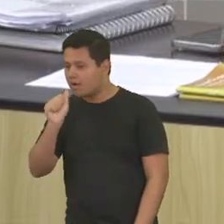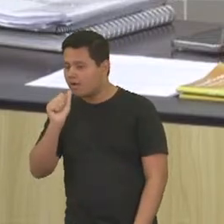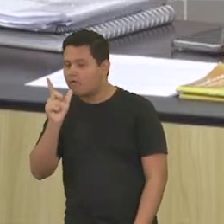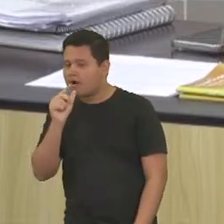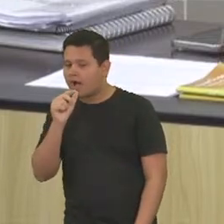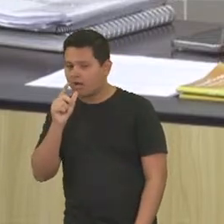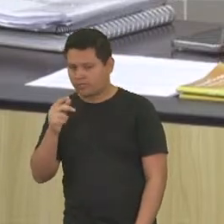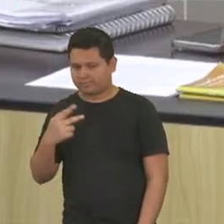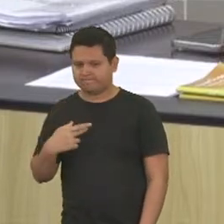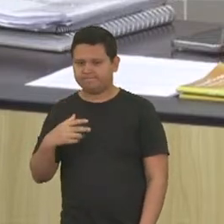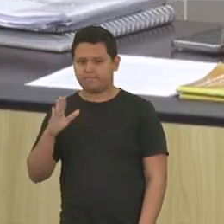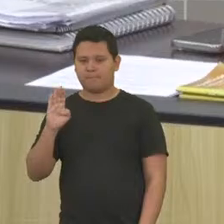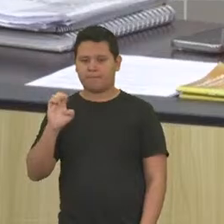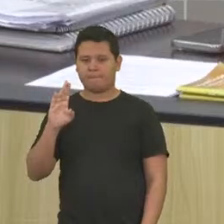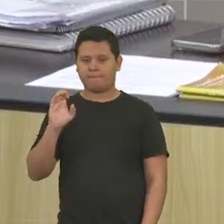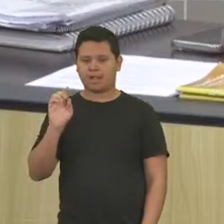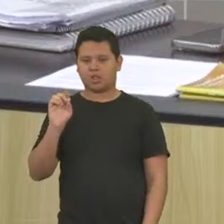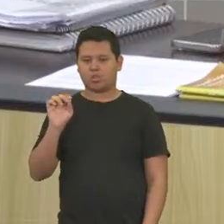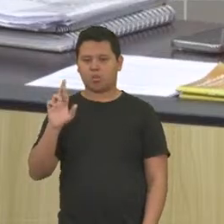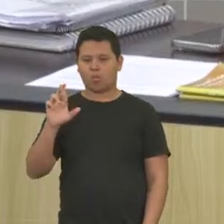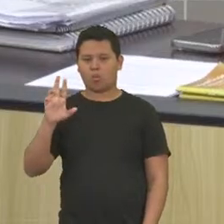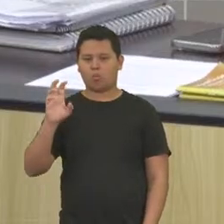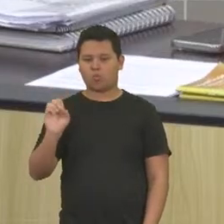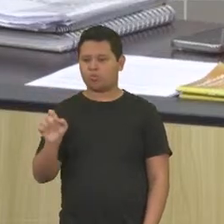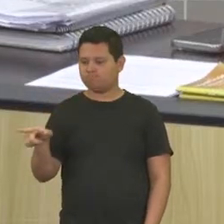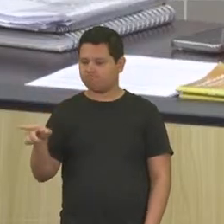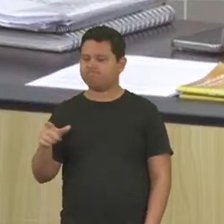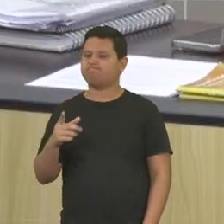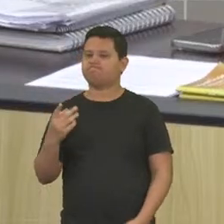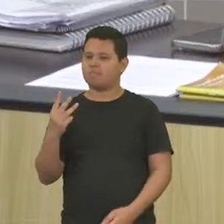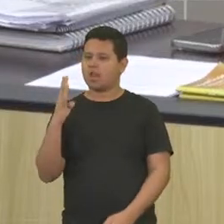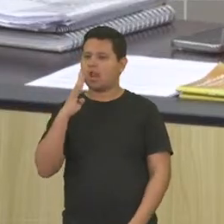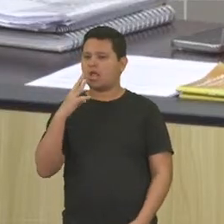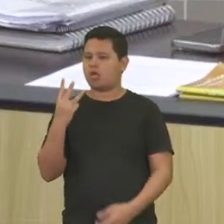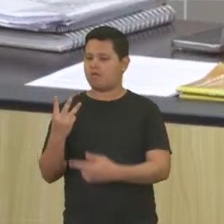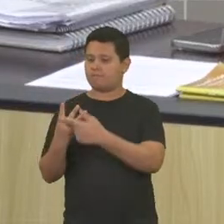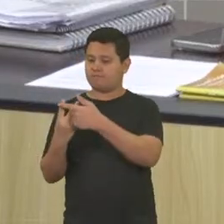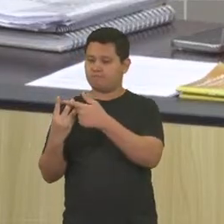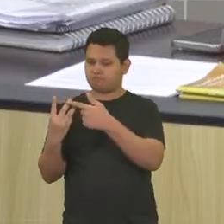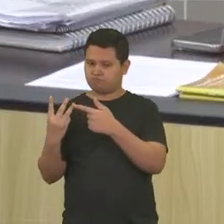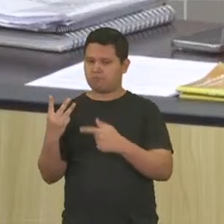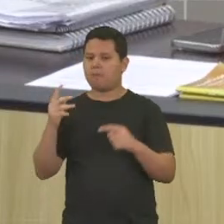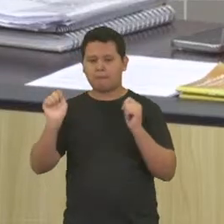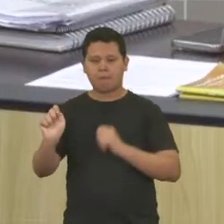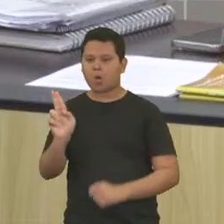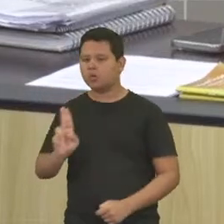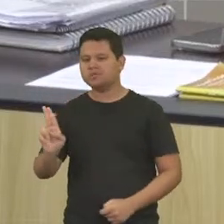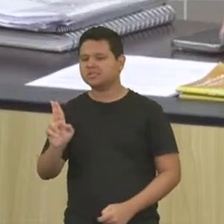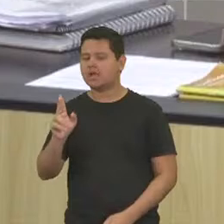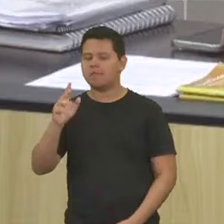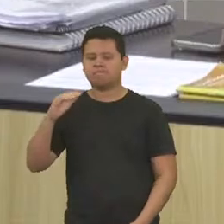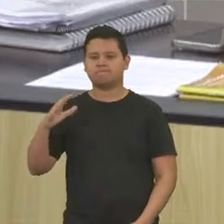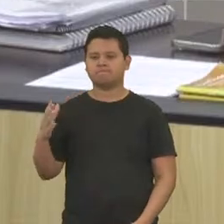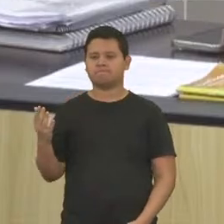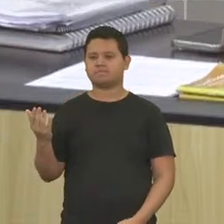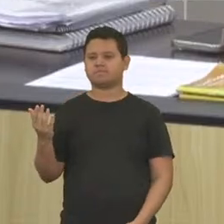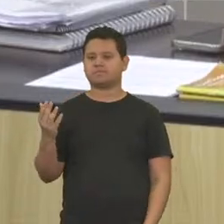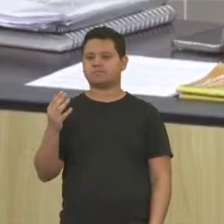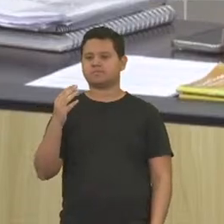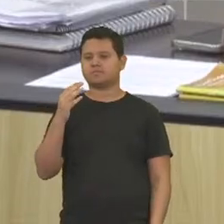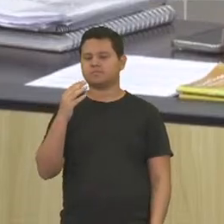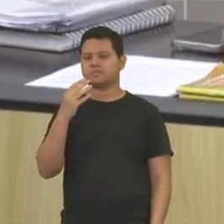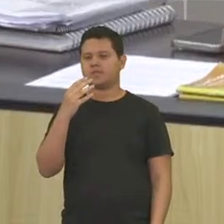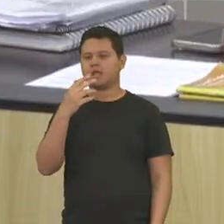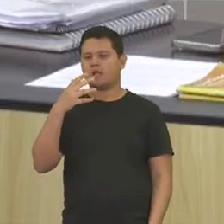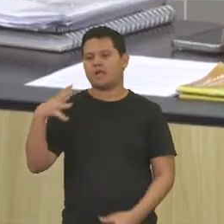bebedouro muito legal, são 3 opções, adulto, criança e pets, né? Então,